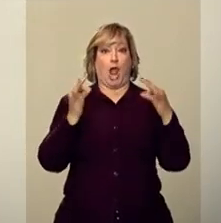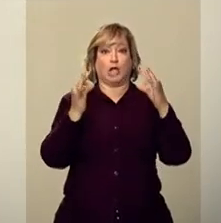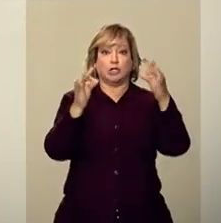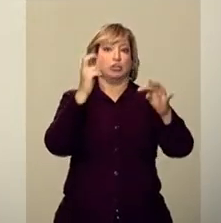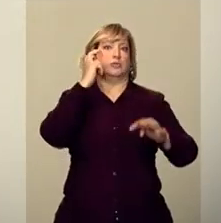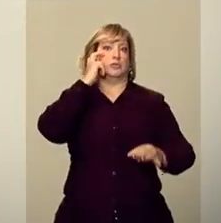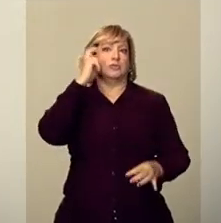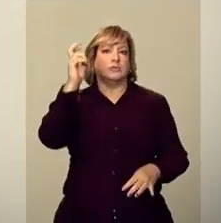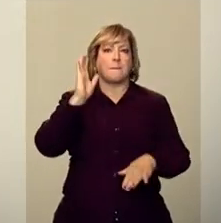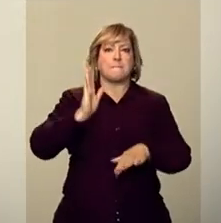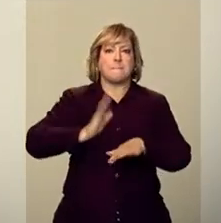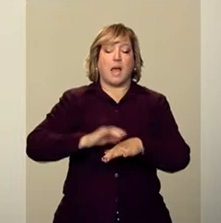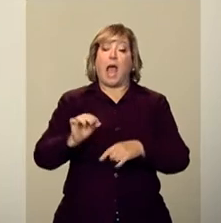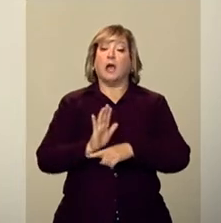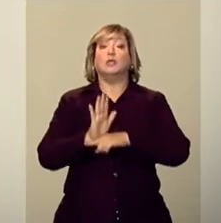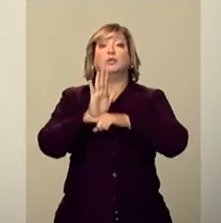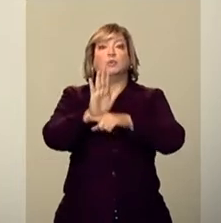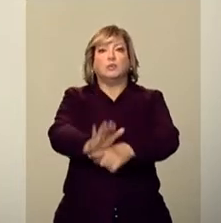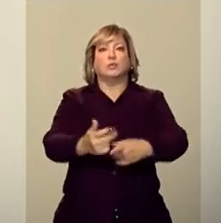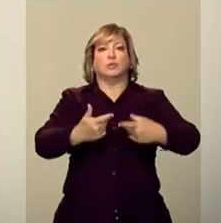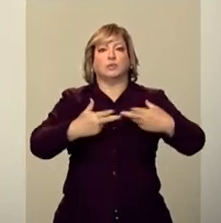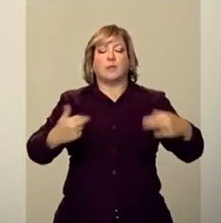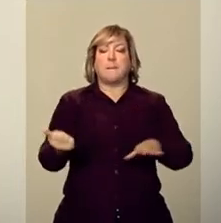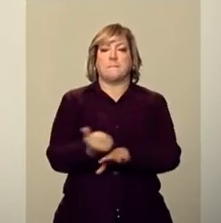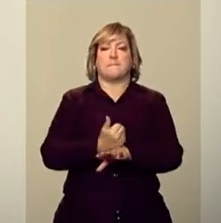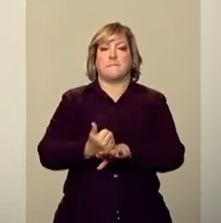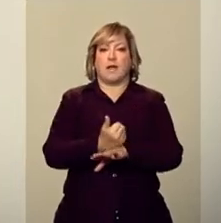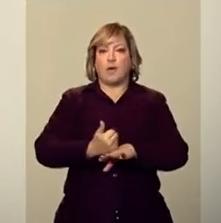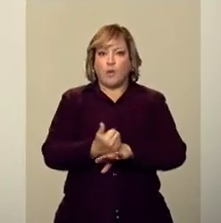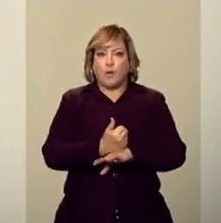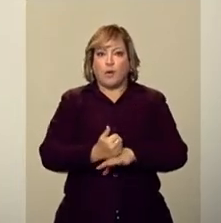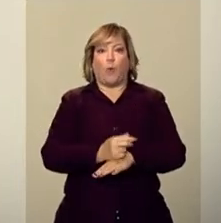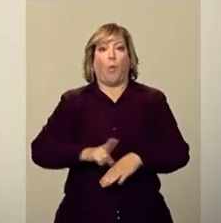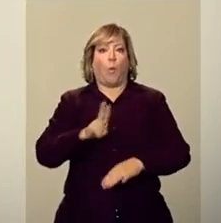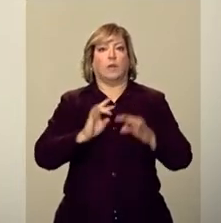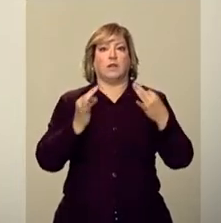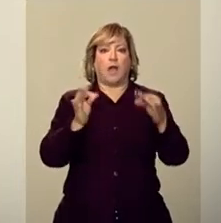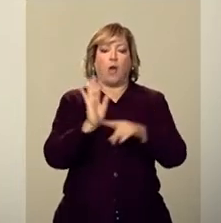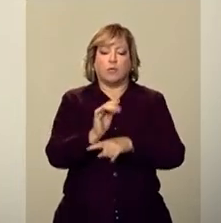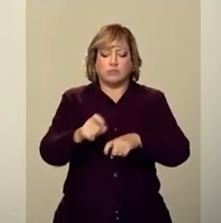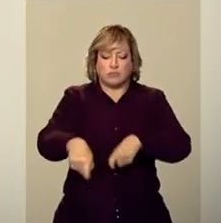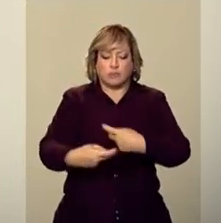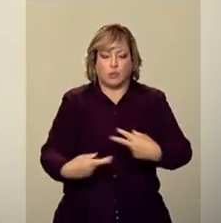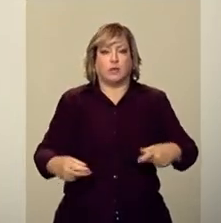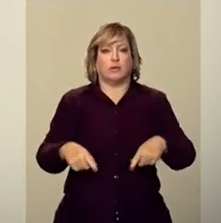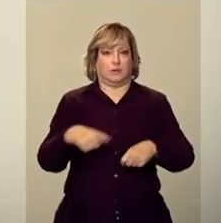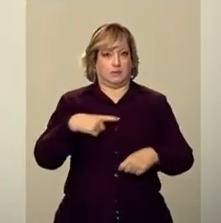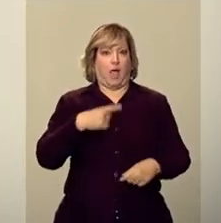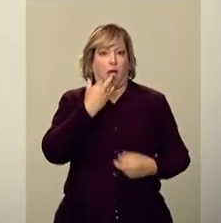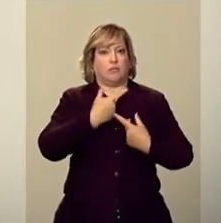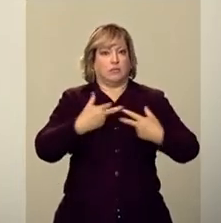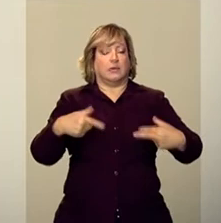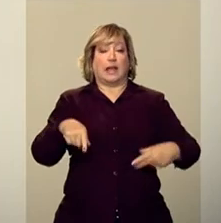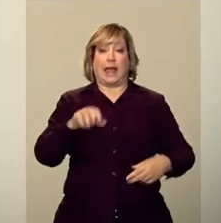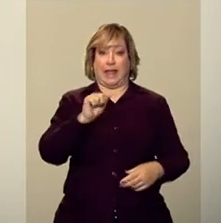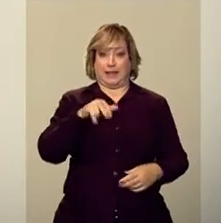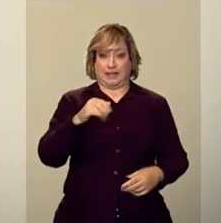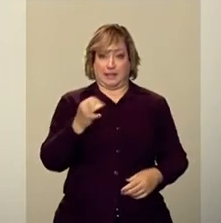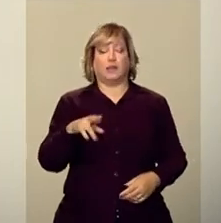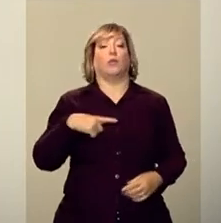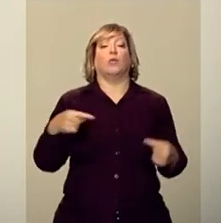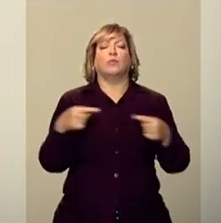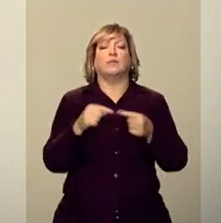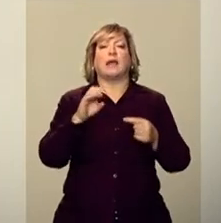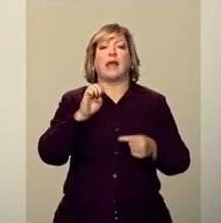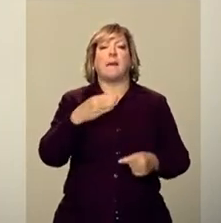que vão ajudar a melhorar a produtividade no campo a na terra vai trabalhar muito ligada a